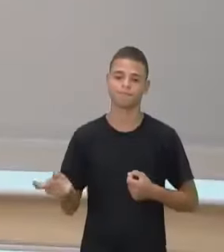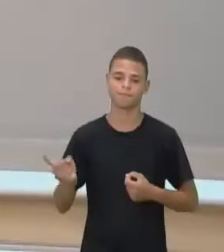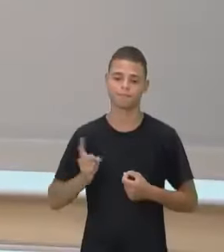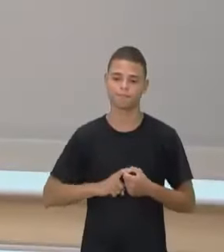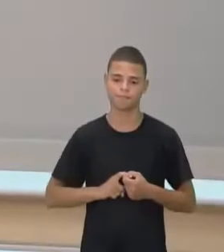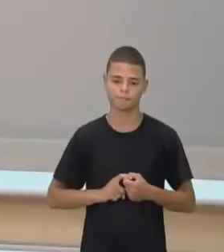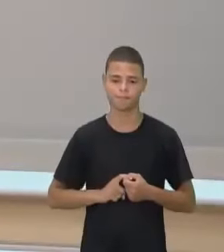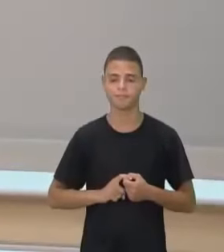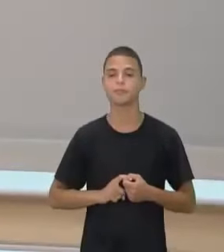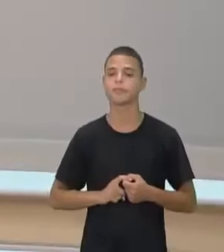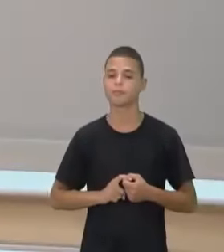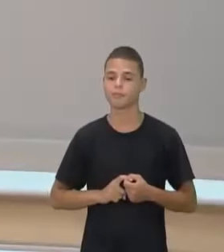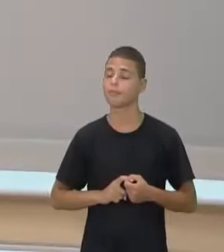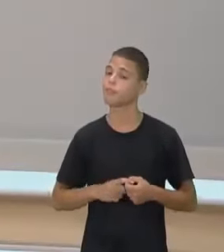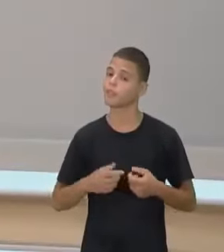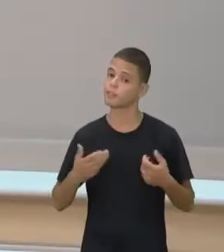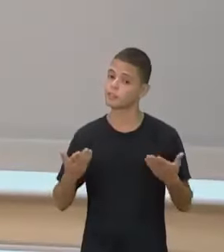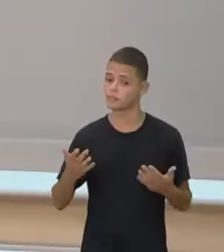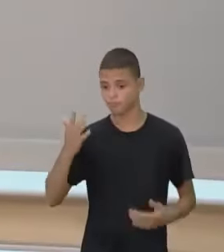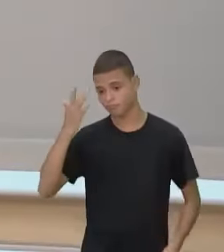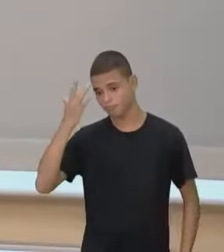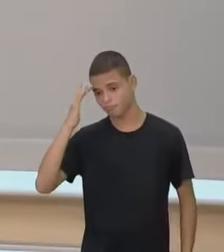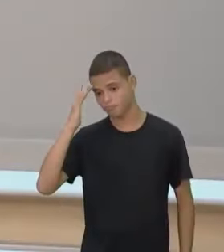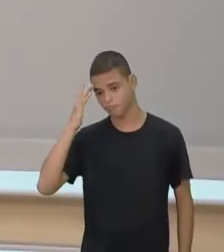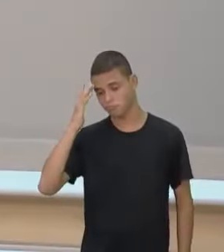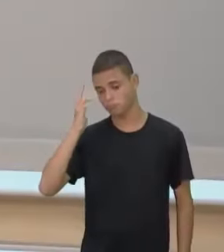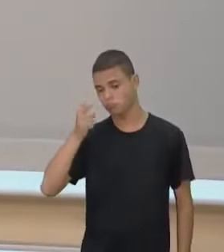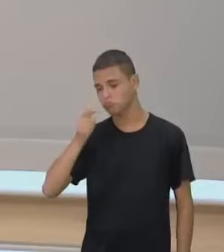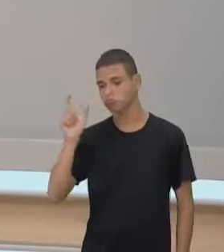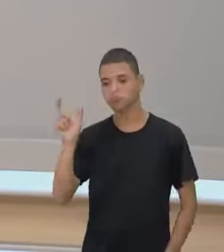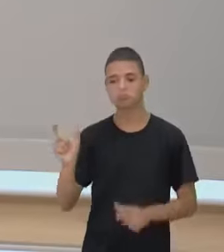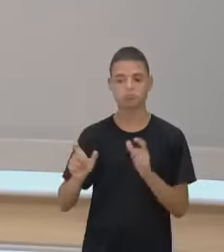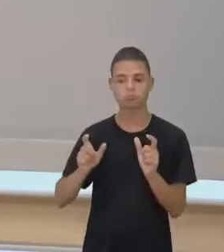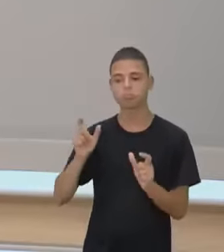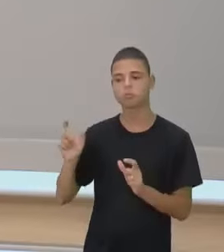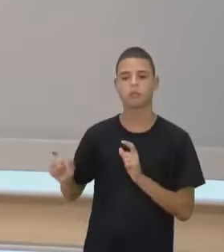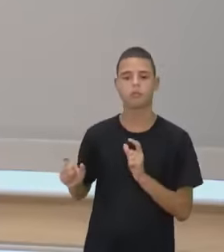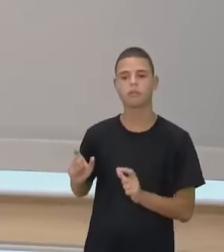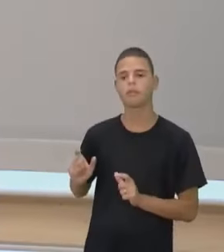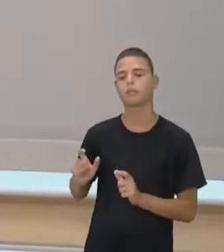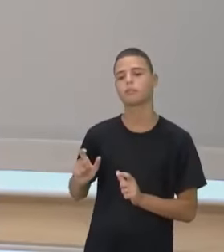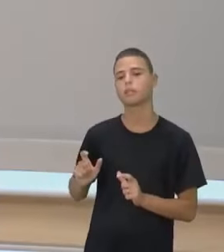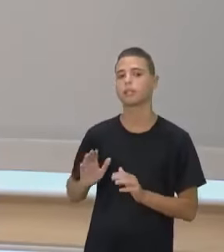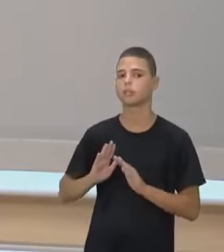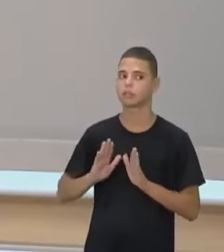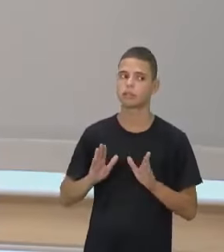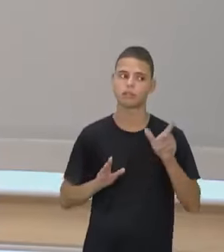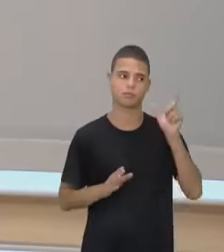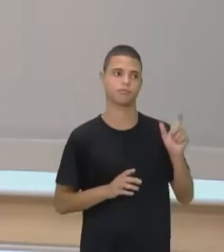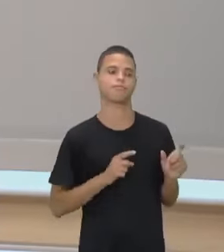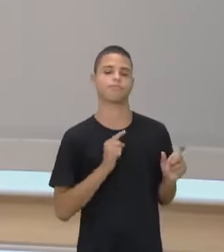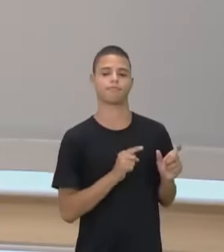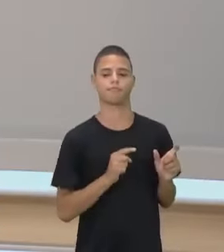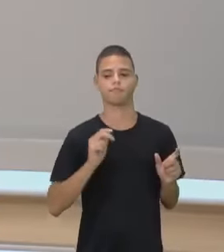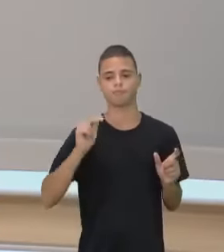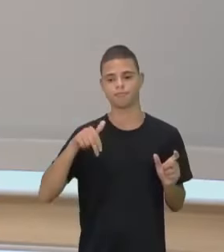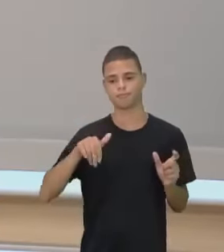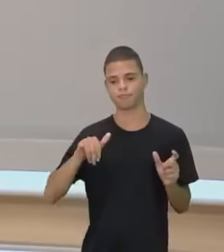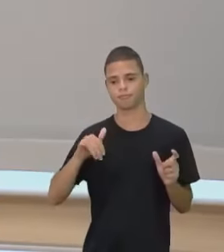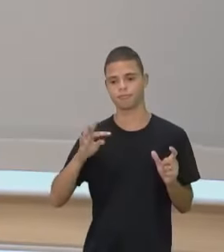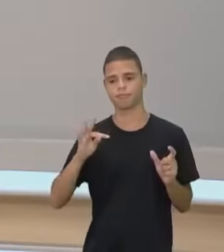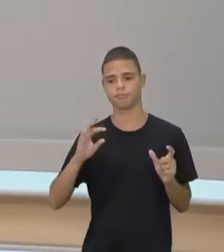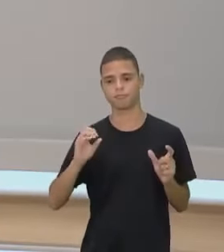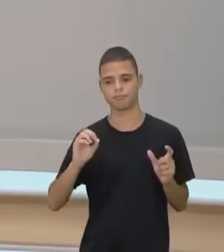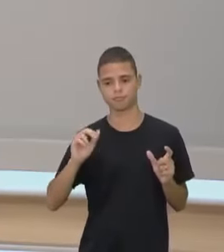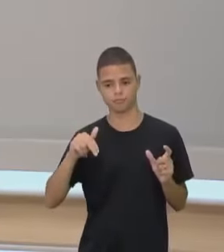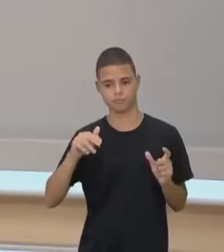Voltamos então. Olha, eu acho que ninguém nunca ouviu falar, a não ser o professor Newton, Eduardo, porque ele falou que sim, já ouviu falar